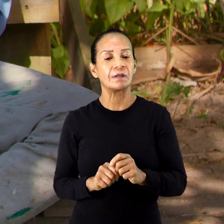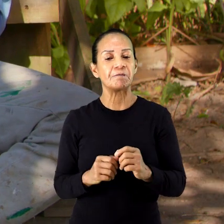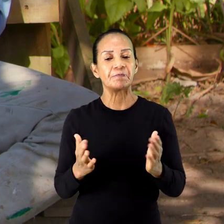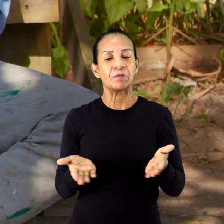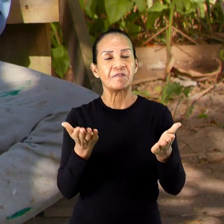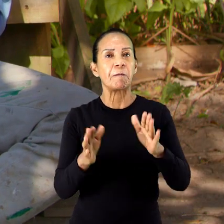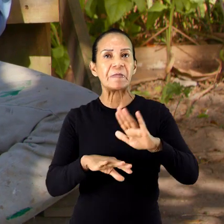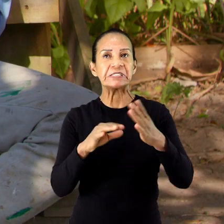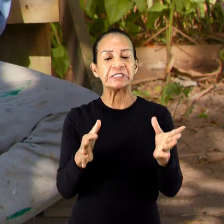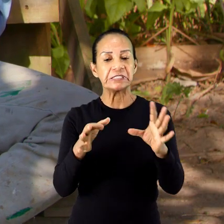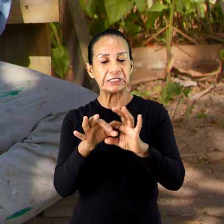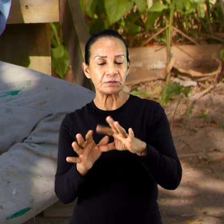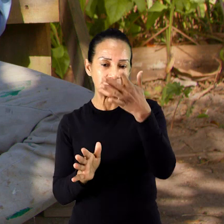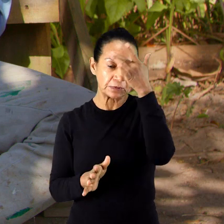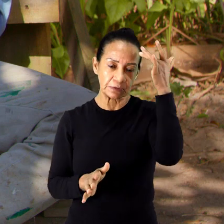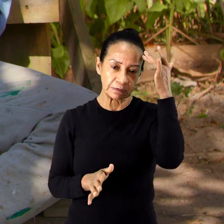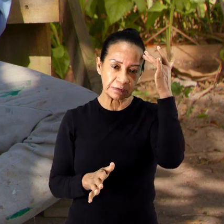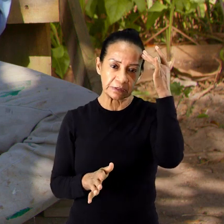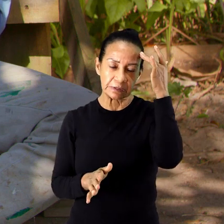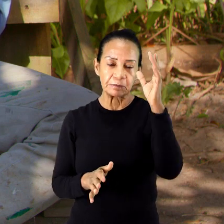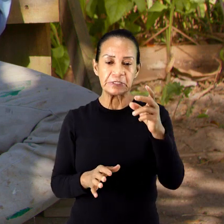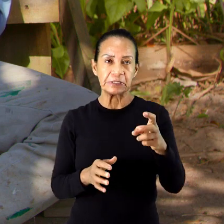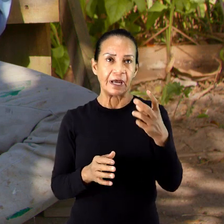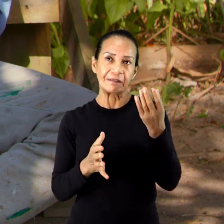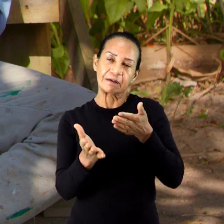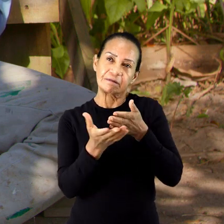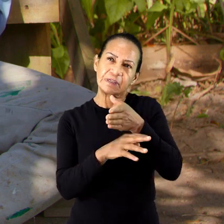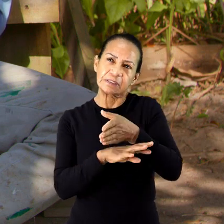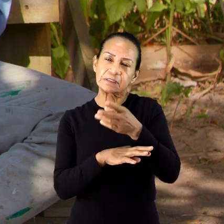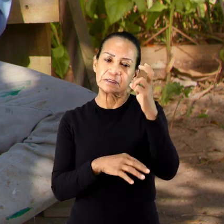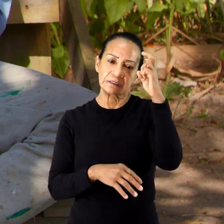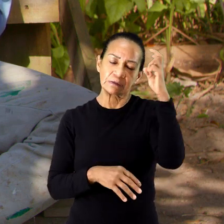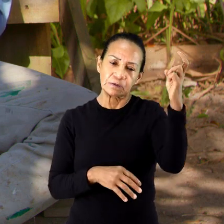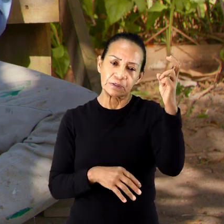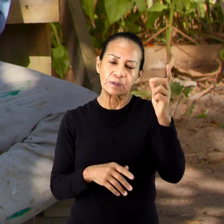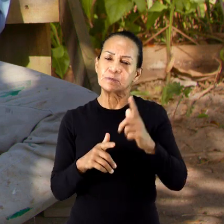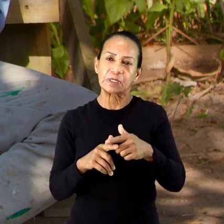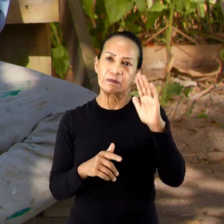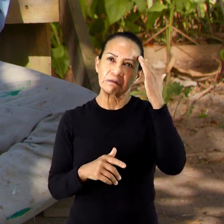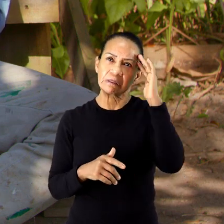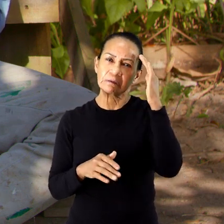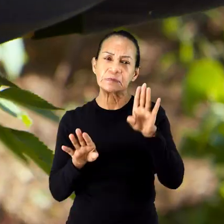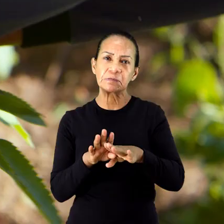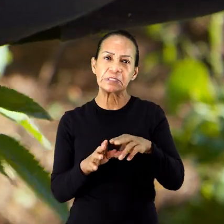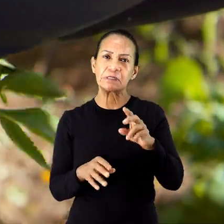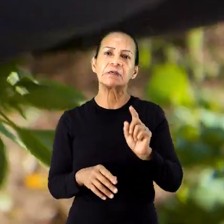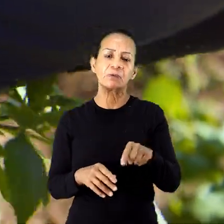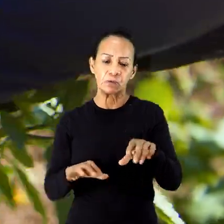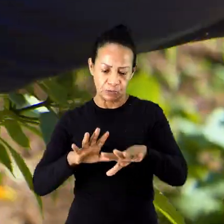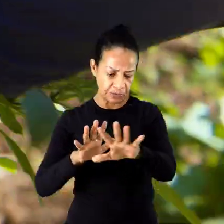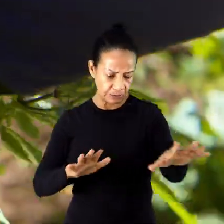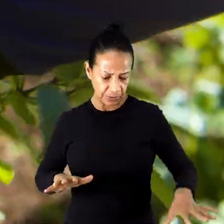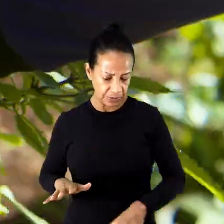ideia de promover mais interação das pessoas pelo viés da cultura. Porque a gente entende também que é cultural cuidar